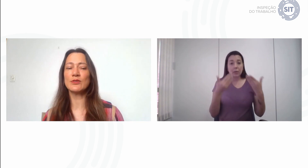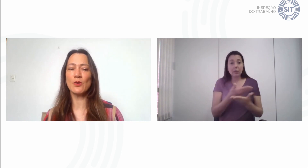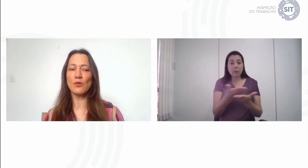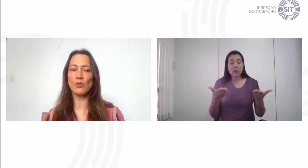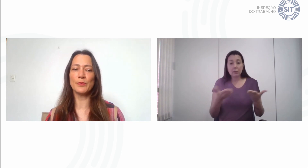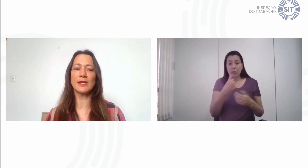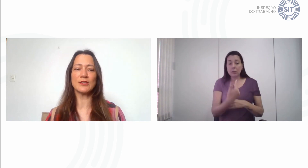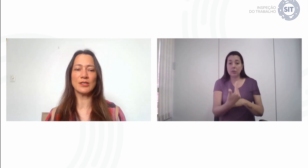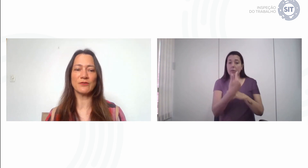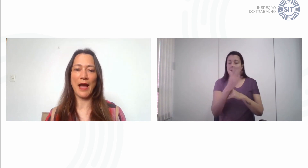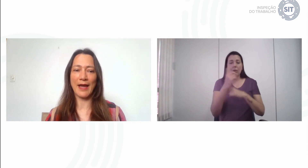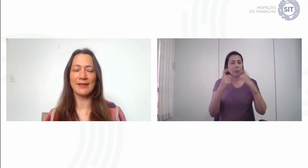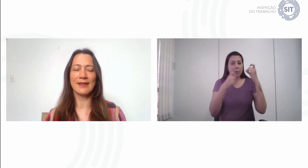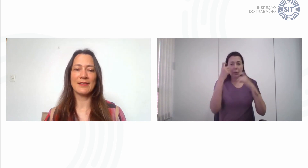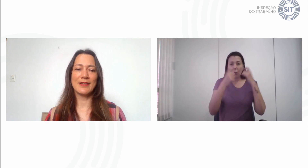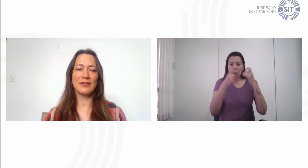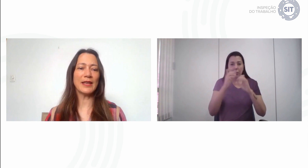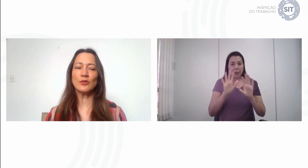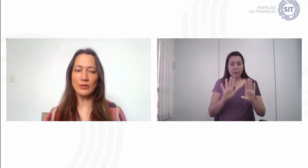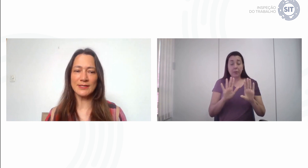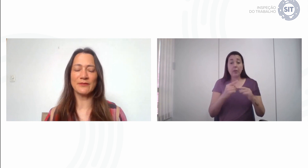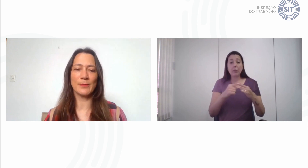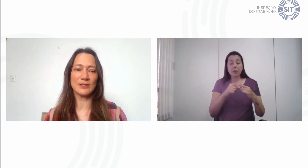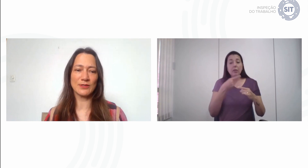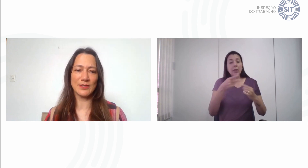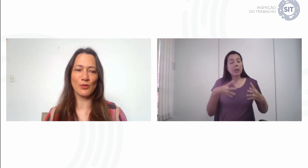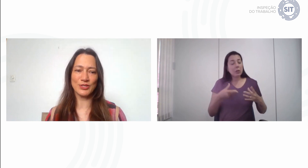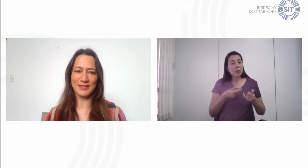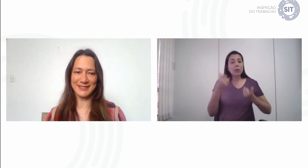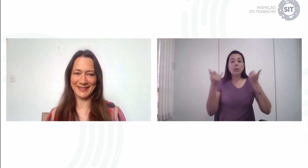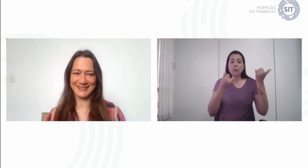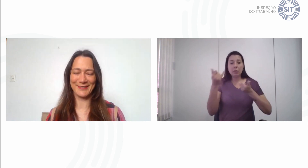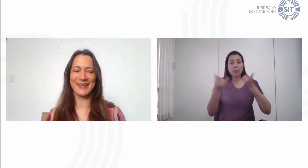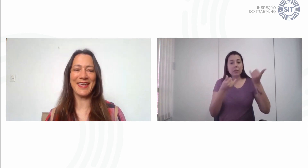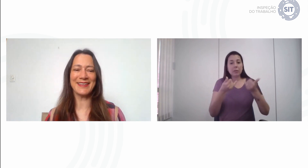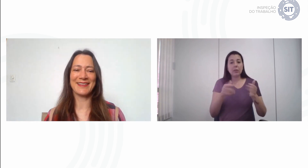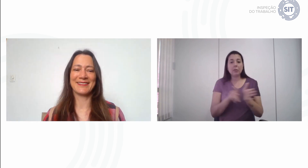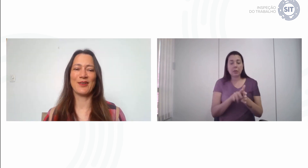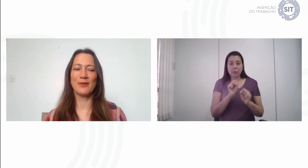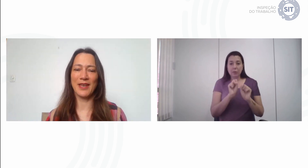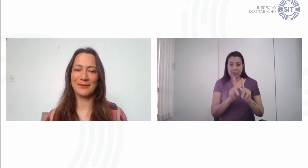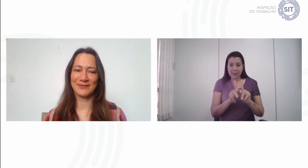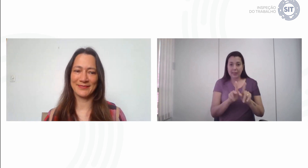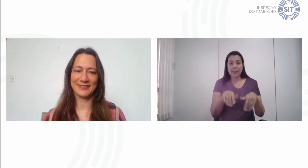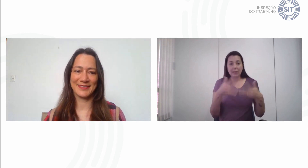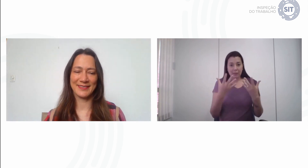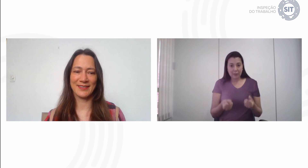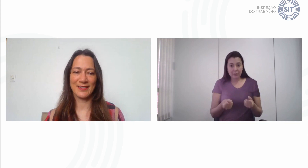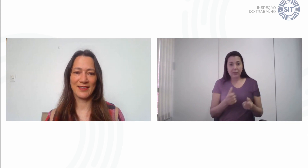quem não vê, não se preocupe que a gente vai falar todas as informações que estão contidas nela, ok? Então, vamos